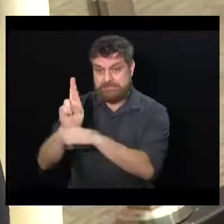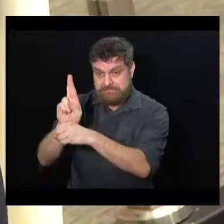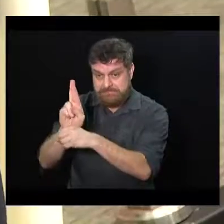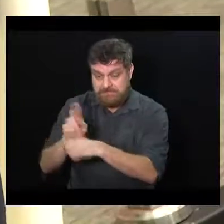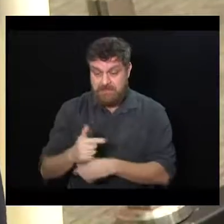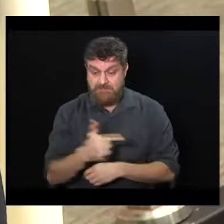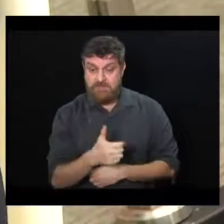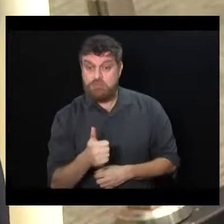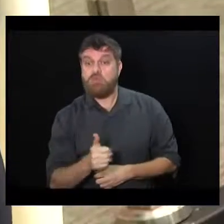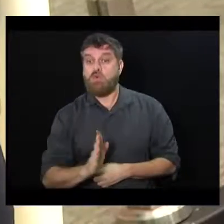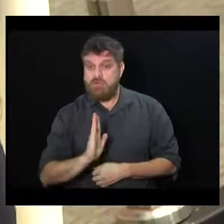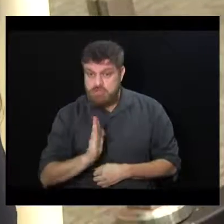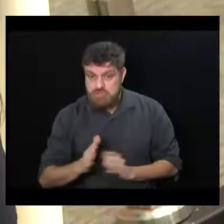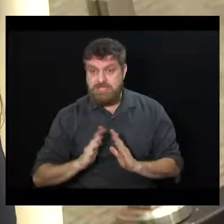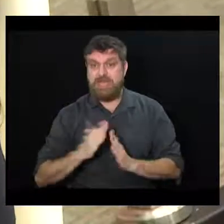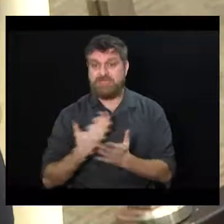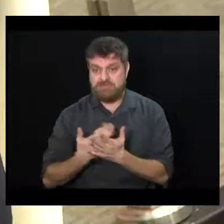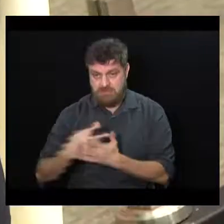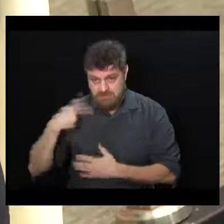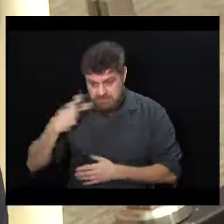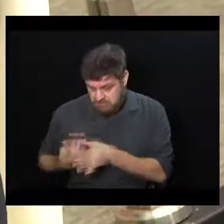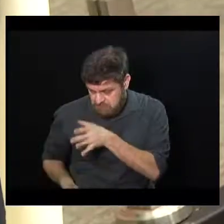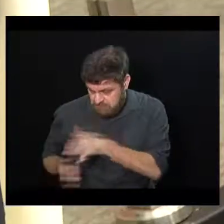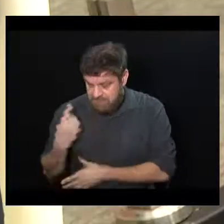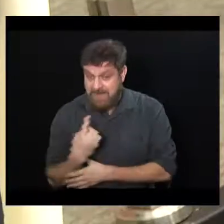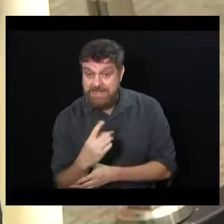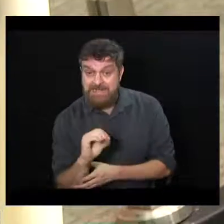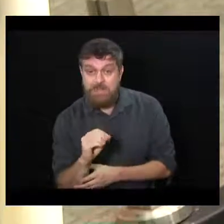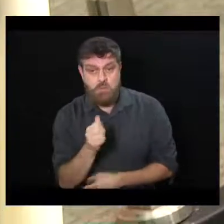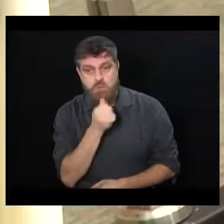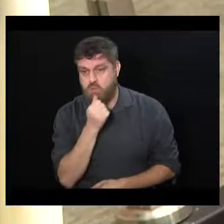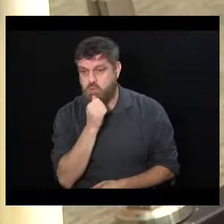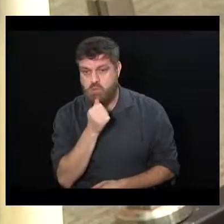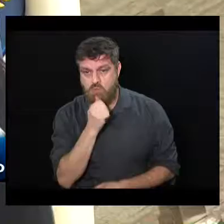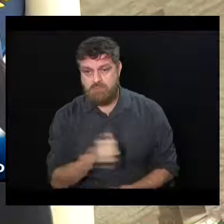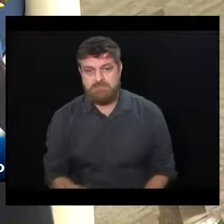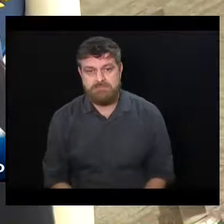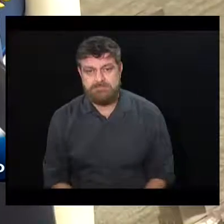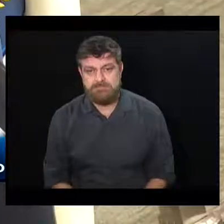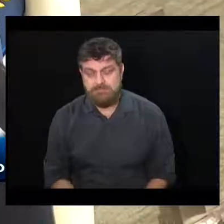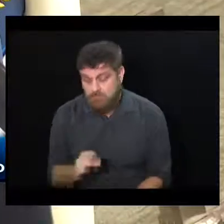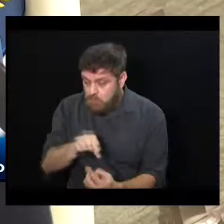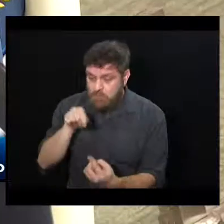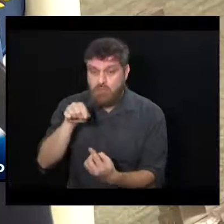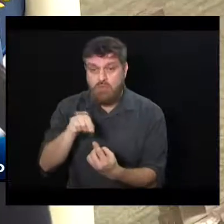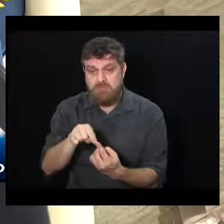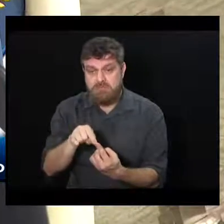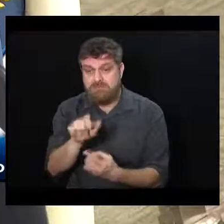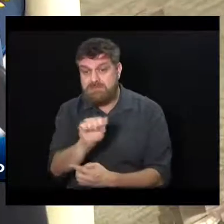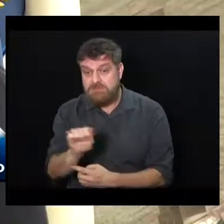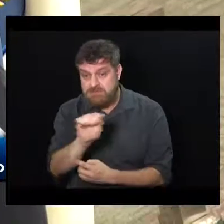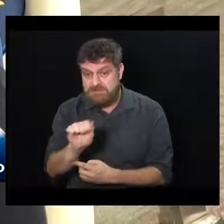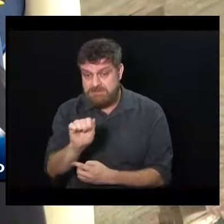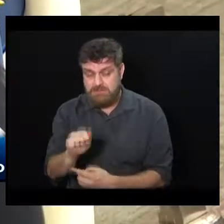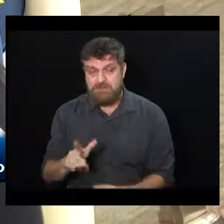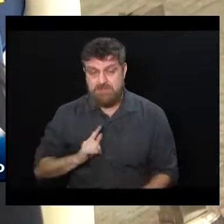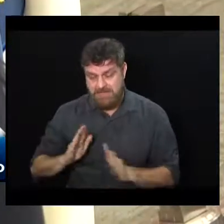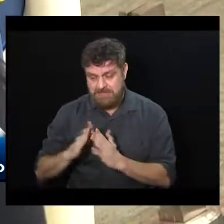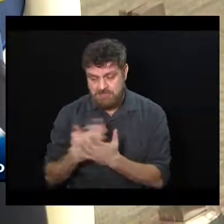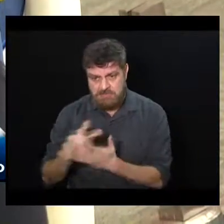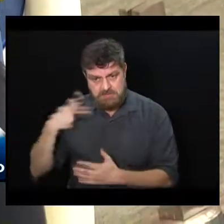21 deles com escolas constituídas e 10 que ainda não têm as suas escolas. O objetivo da APEL é fortalecer as